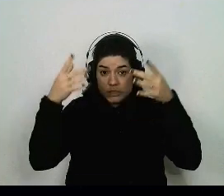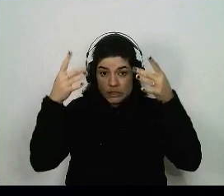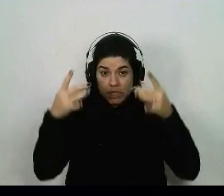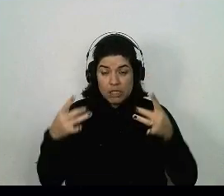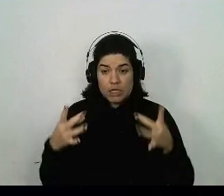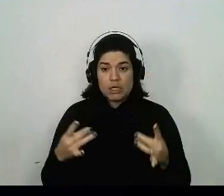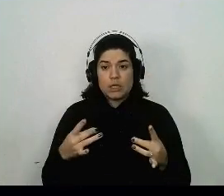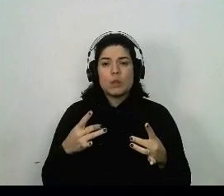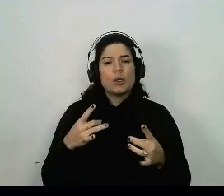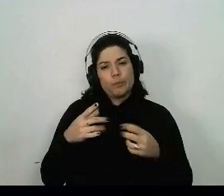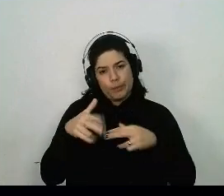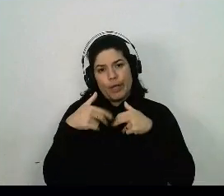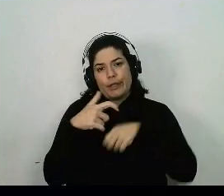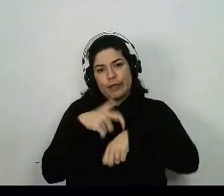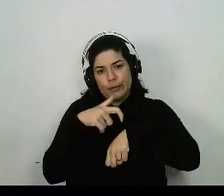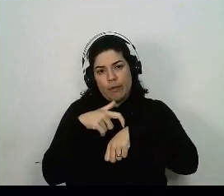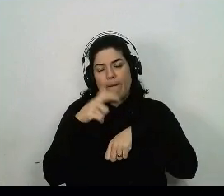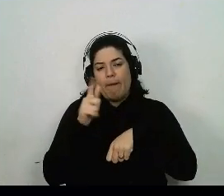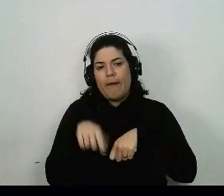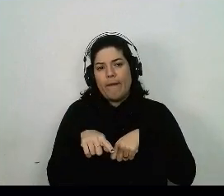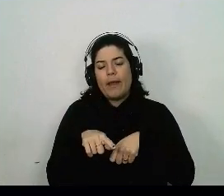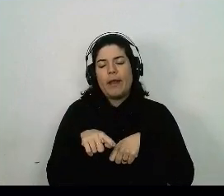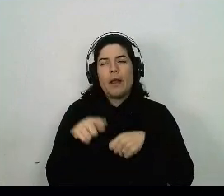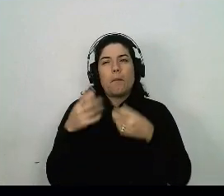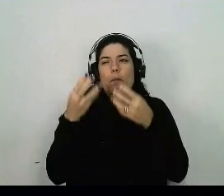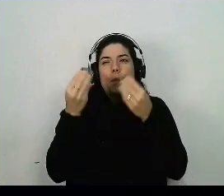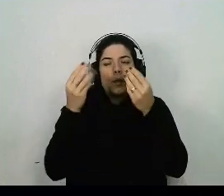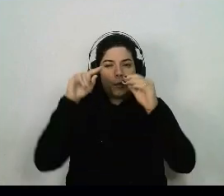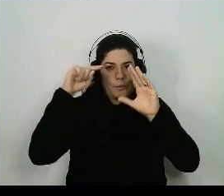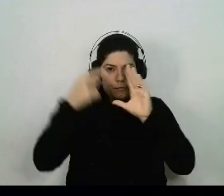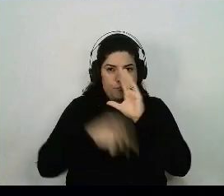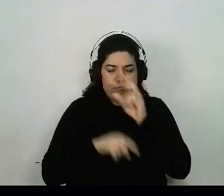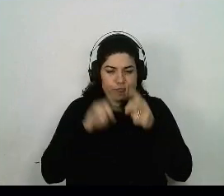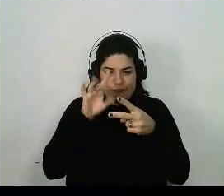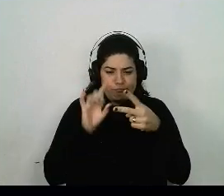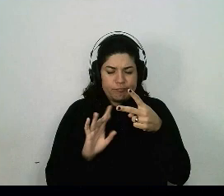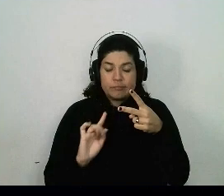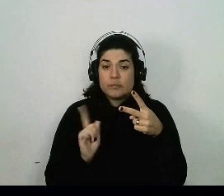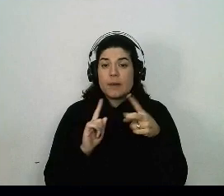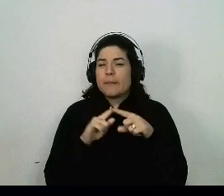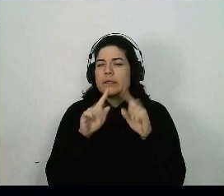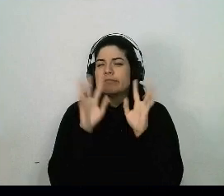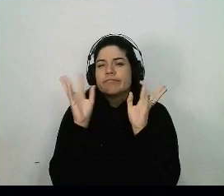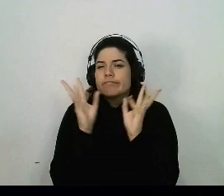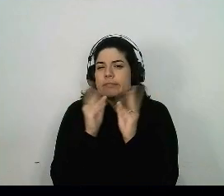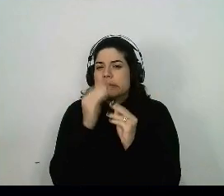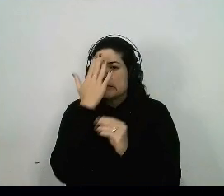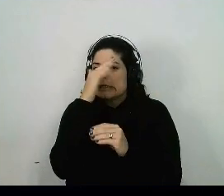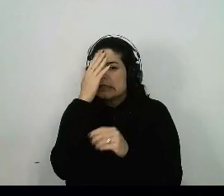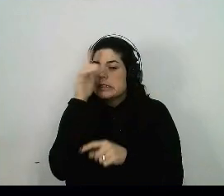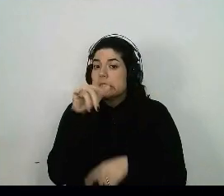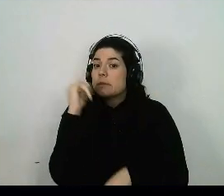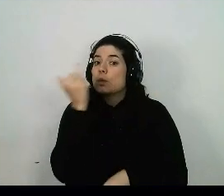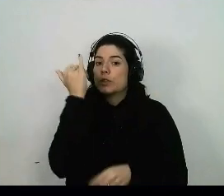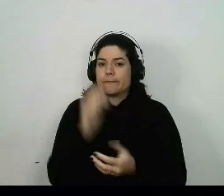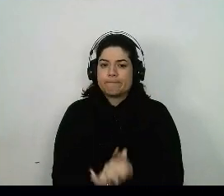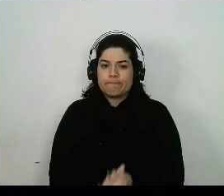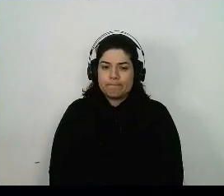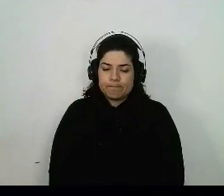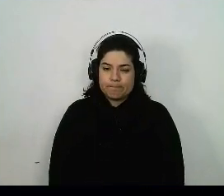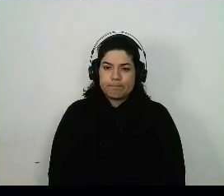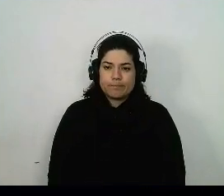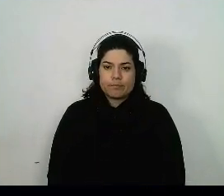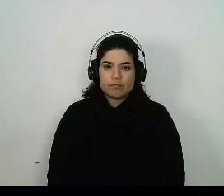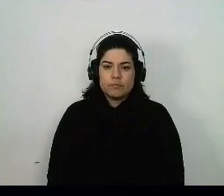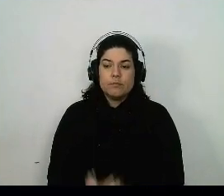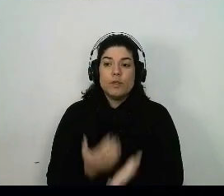tempo, não é a gente entrar muito a fundo em cada um deles, mas sim dar um overview da importância, tá? Então, começando pelo Cloud